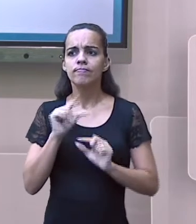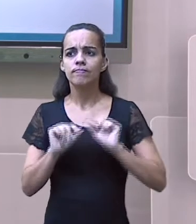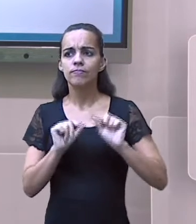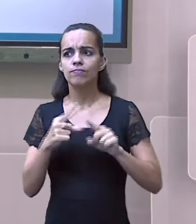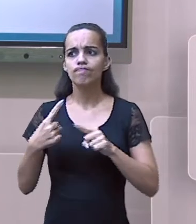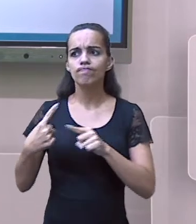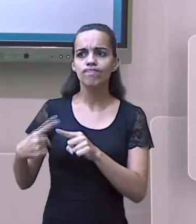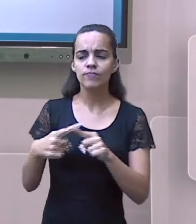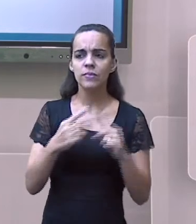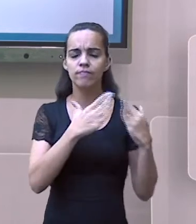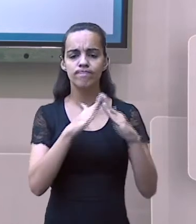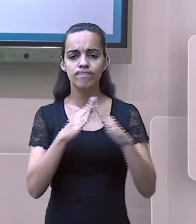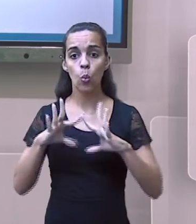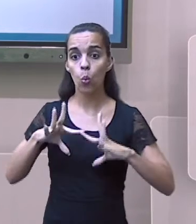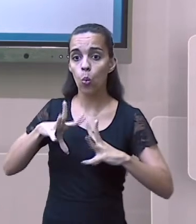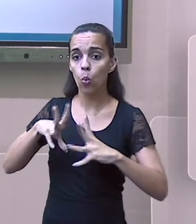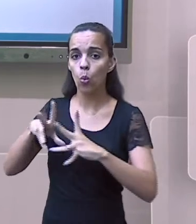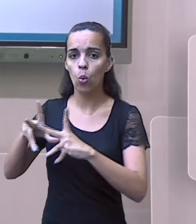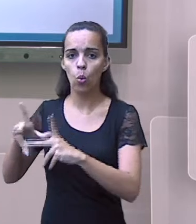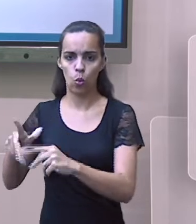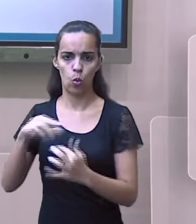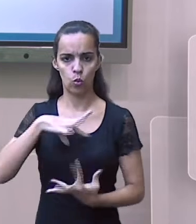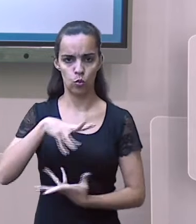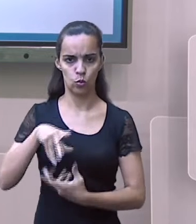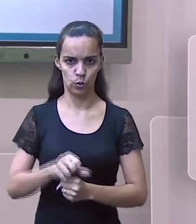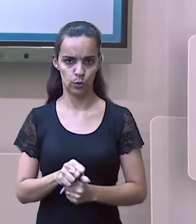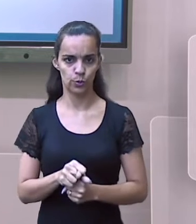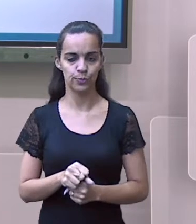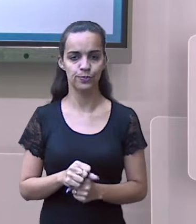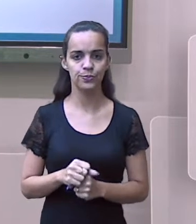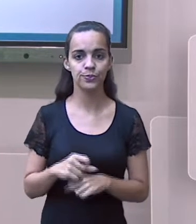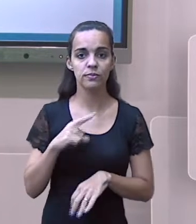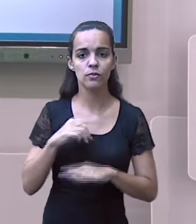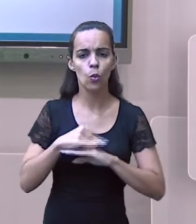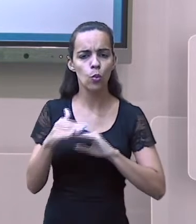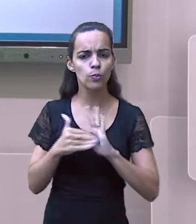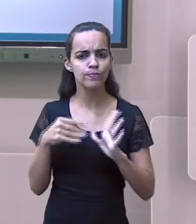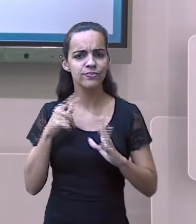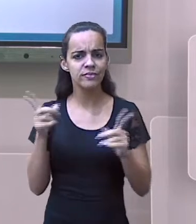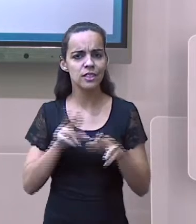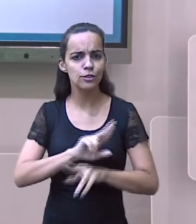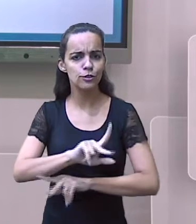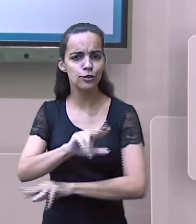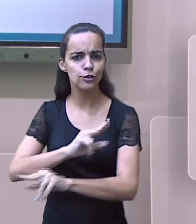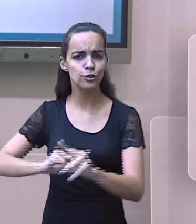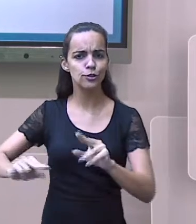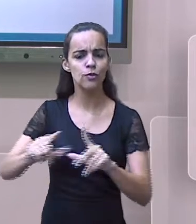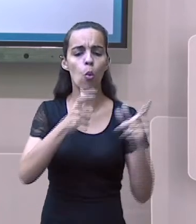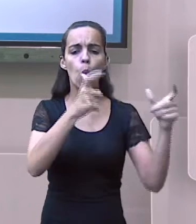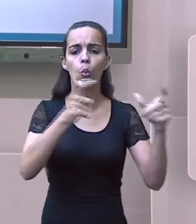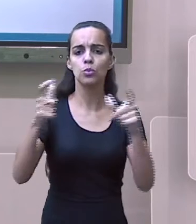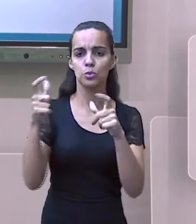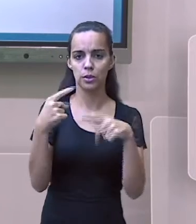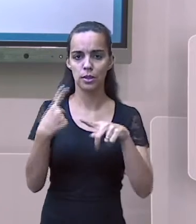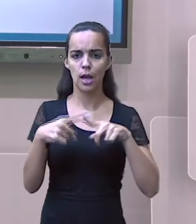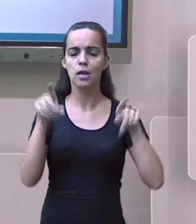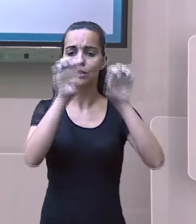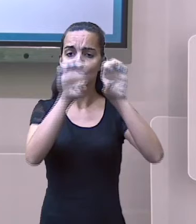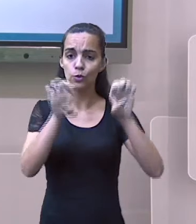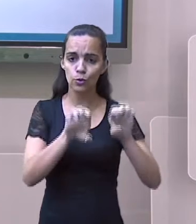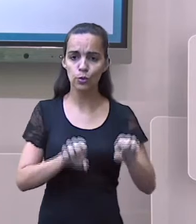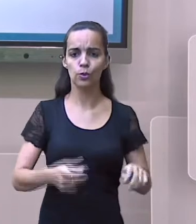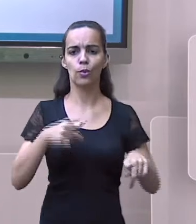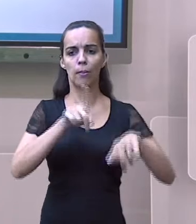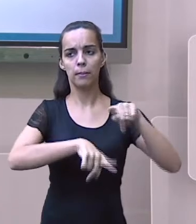mundo todo serem diferentes umas das outras. E elas são diferentes em estruturas e